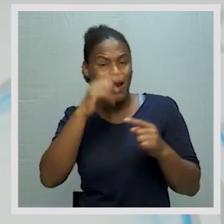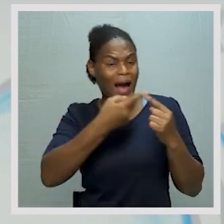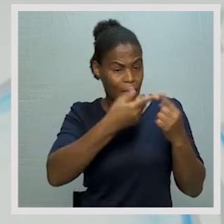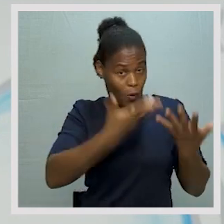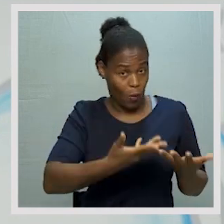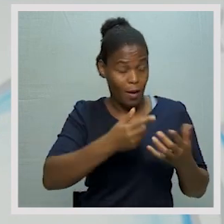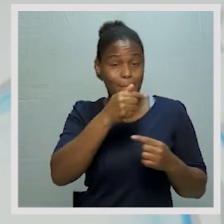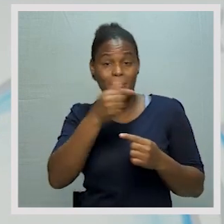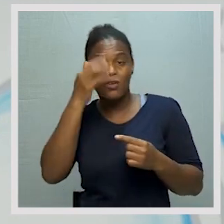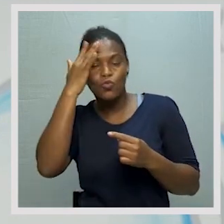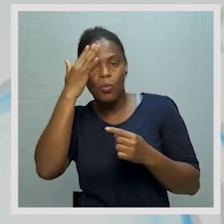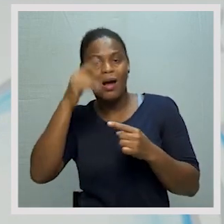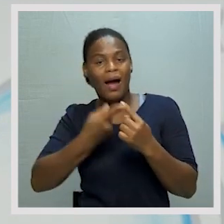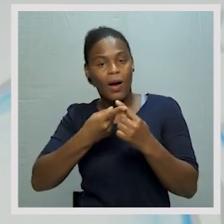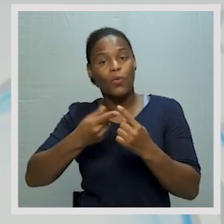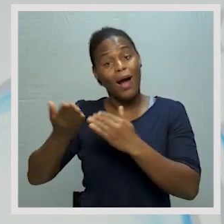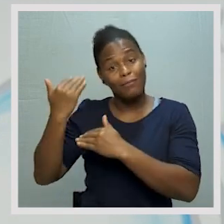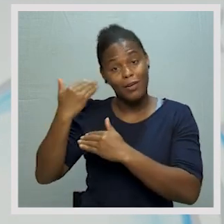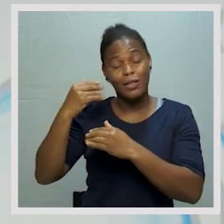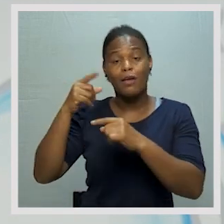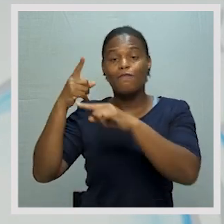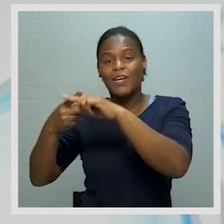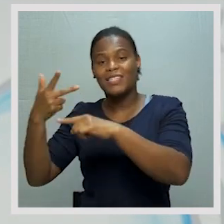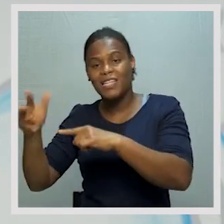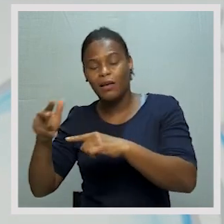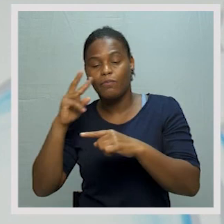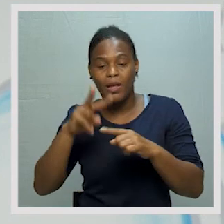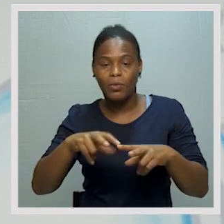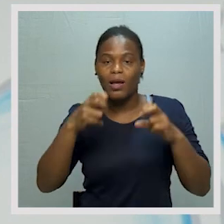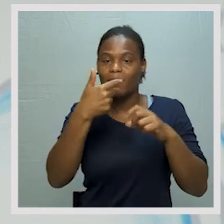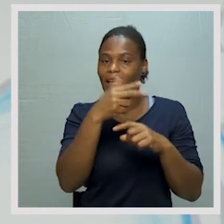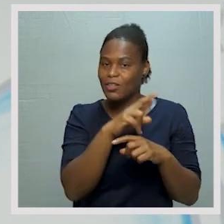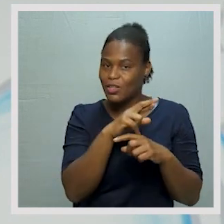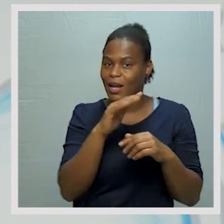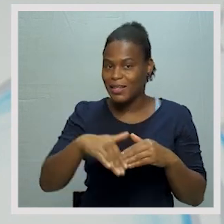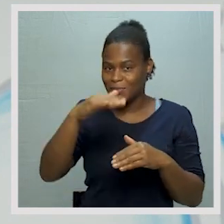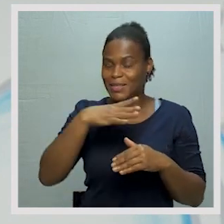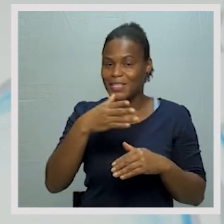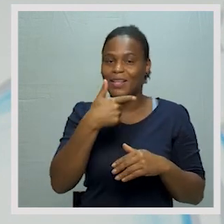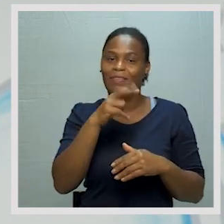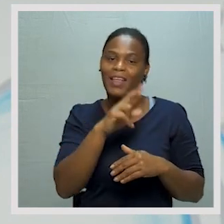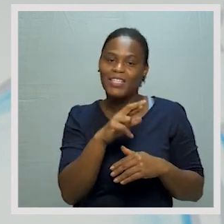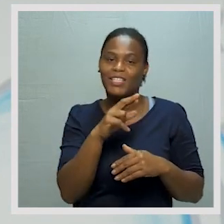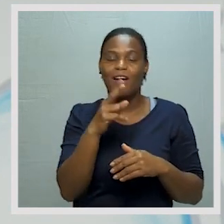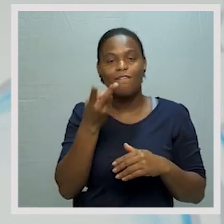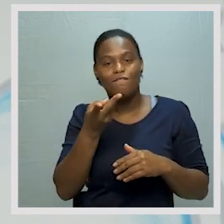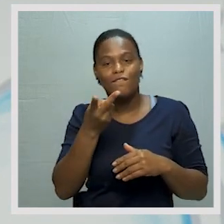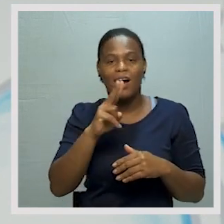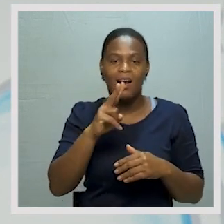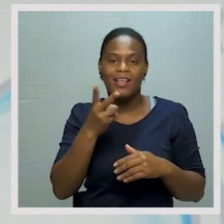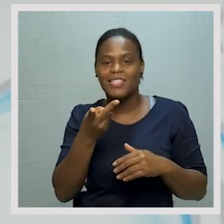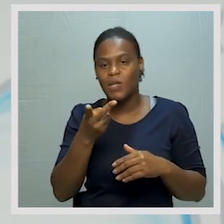dividir pelo valor anterior e vamos multiplicar por 100, vamos encontrar a taxa de crescimento, que também se diz taxa de variação